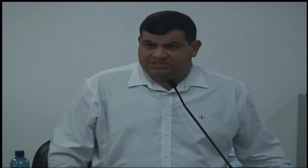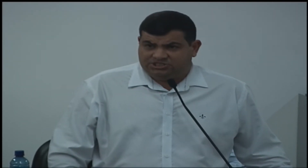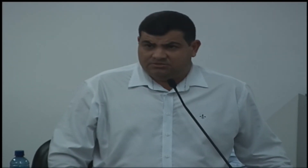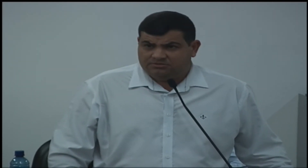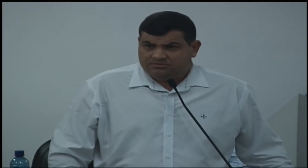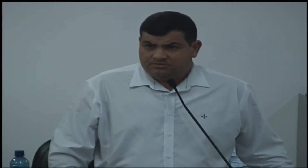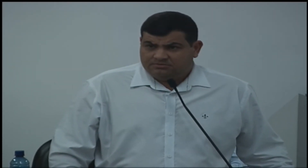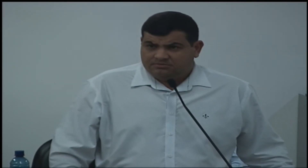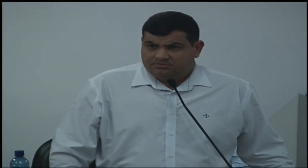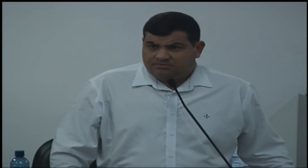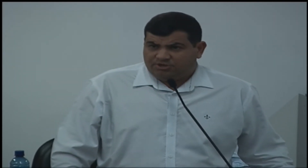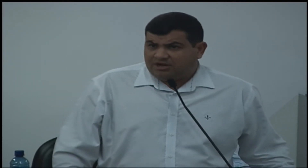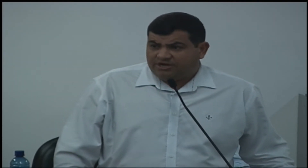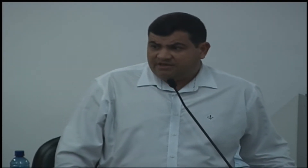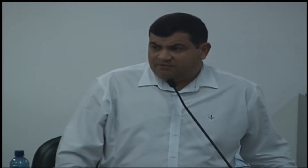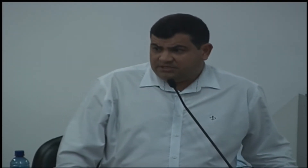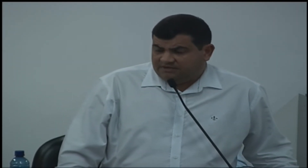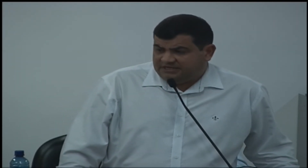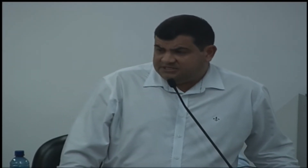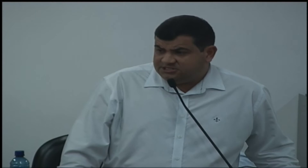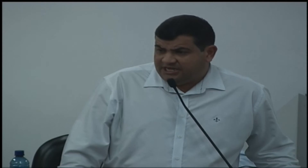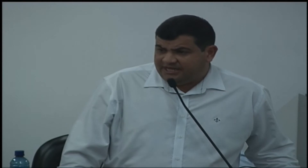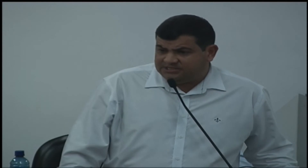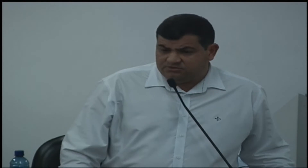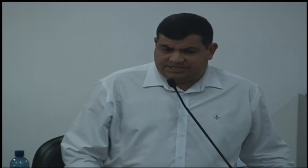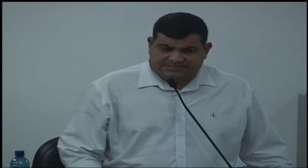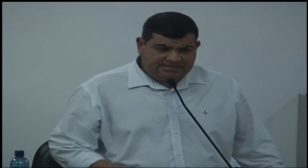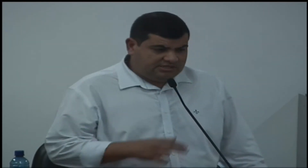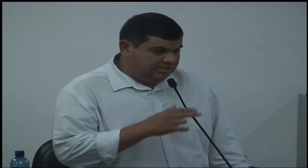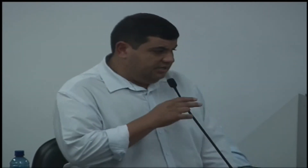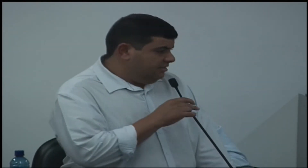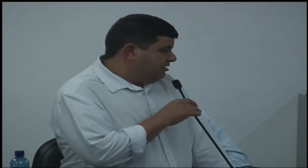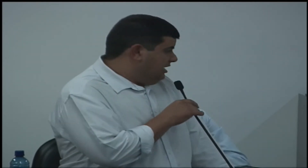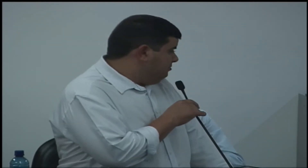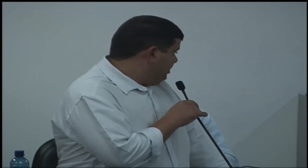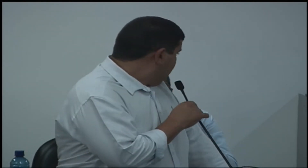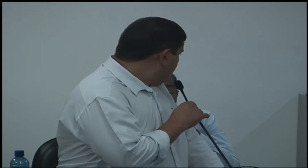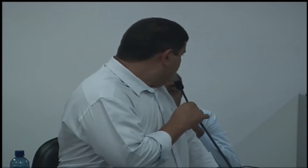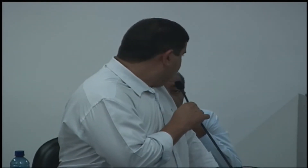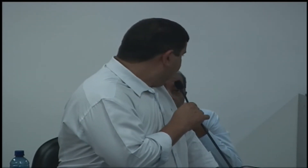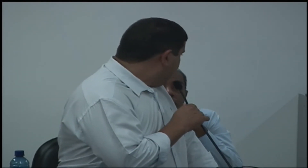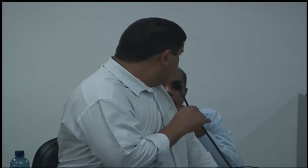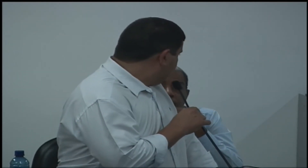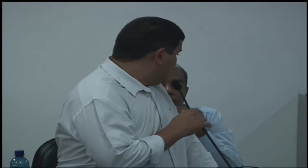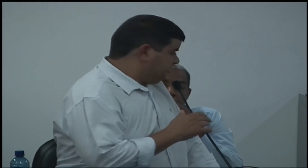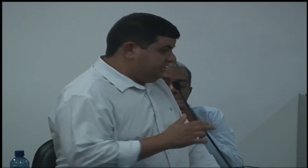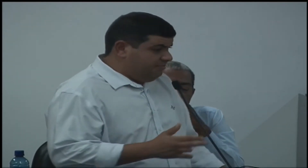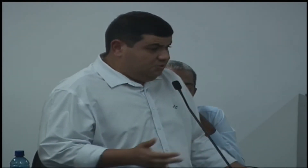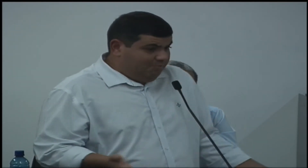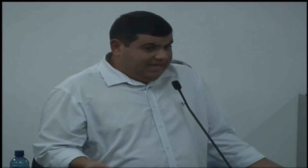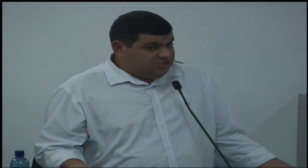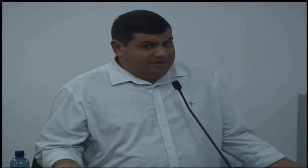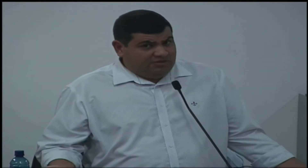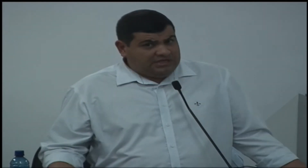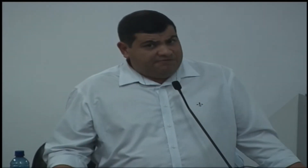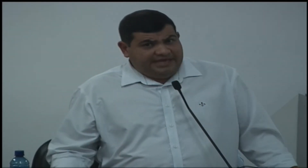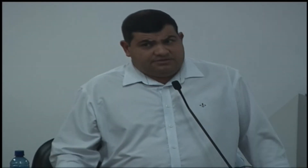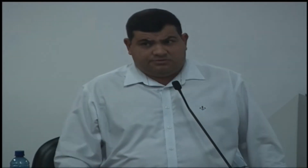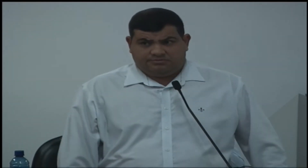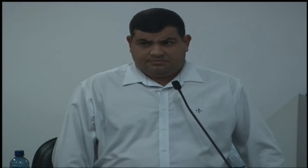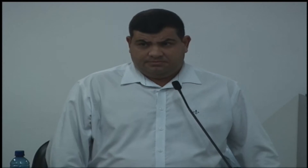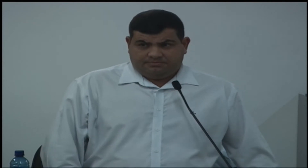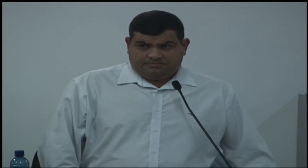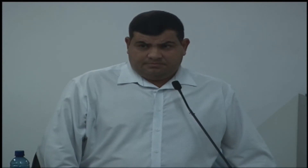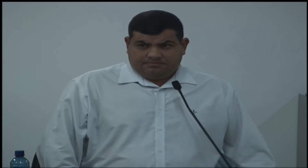cada partido. Porque agora quem vai decidir é eles. Não sei se é entre amanhã ou quarta-feira, né, Jorge? Que termina o prazo para votar o